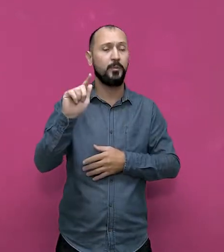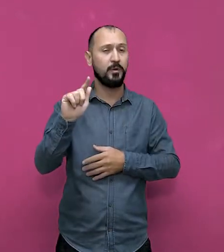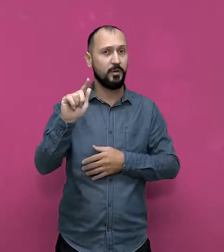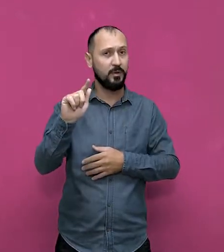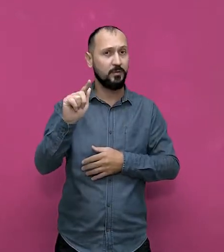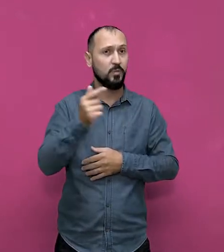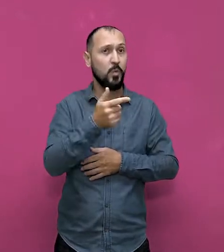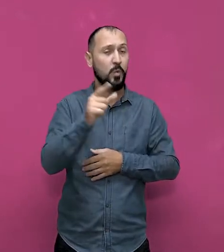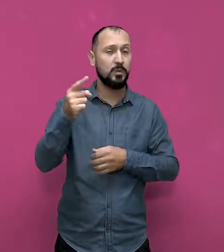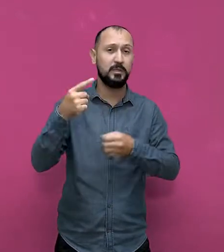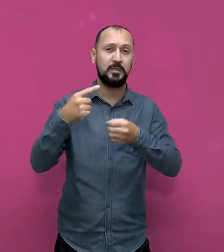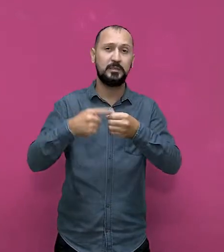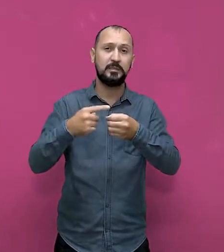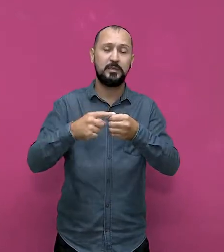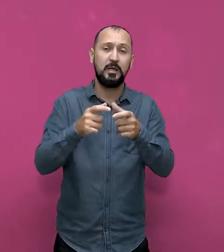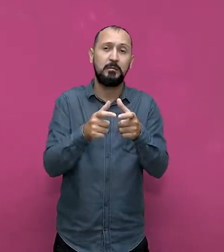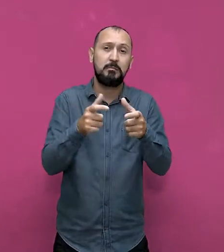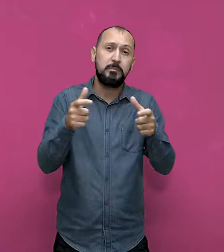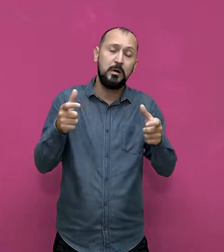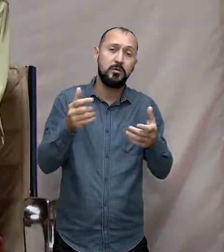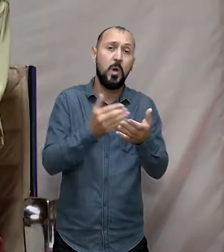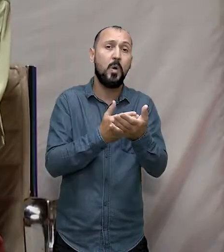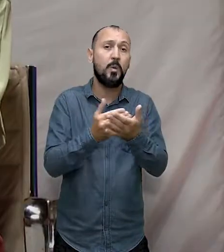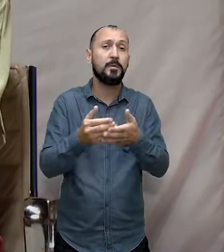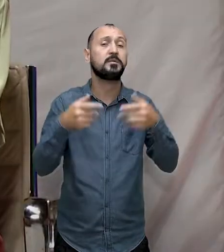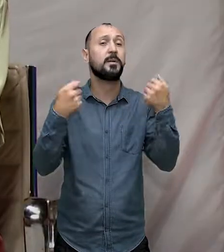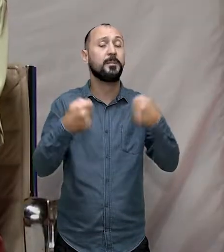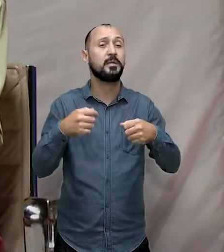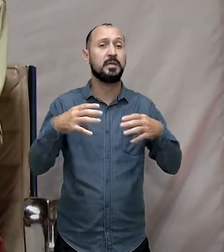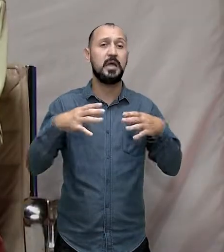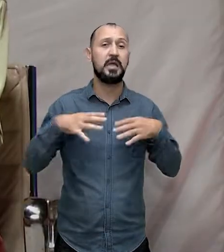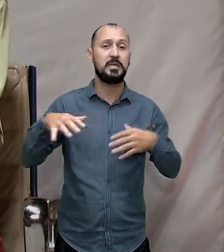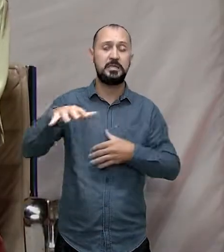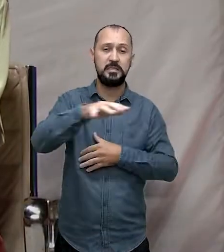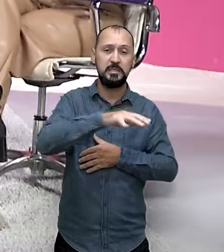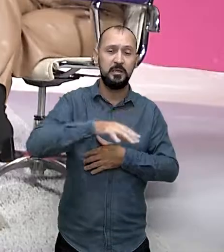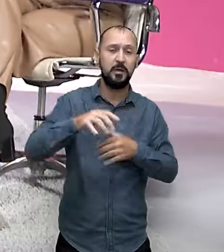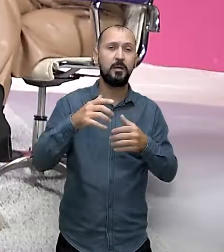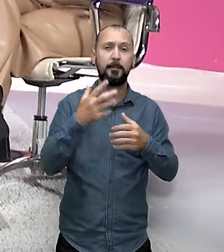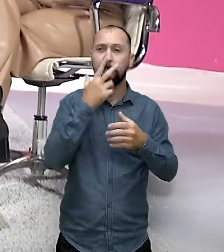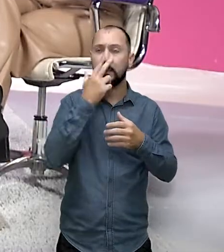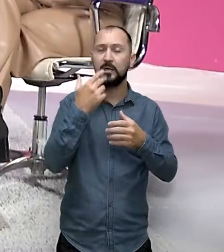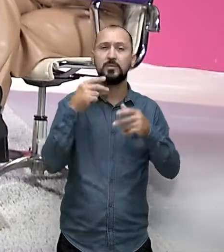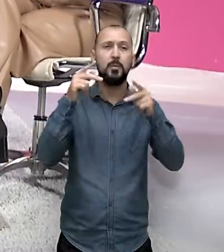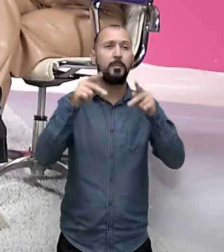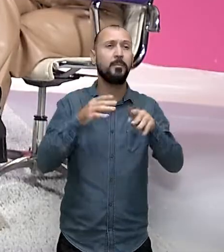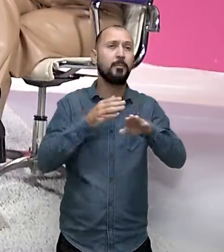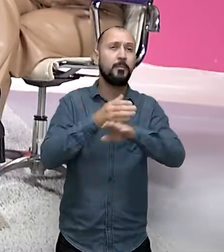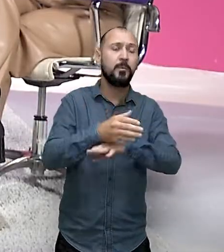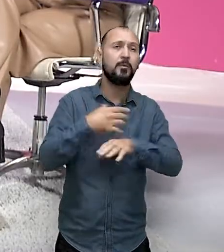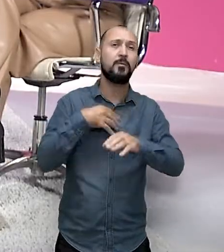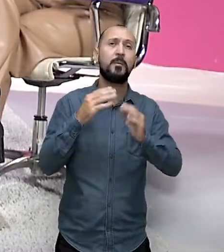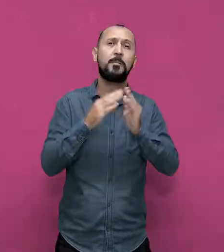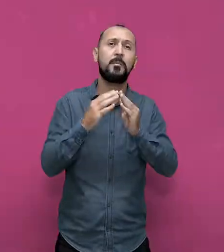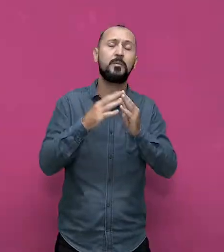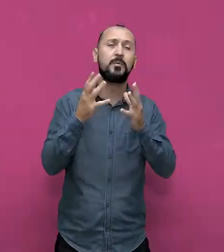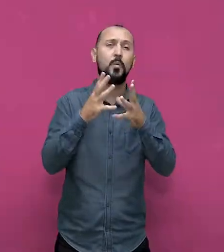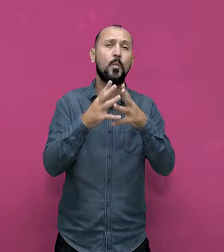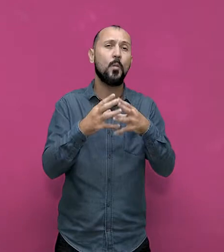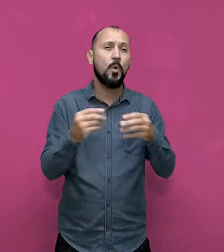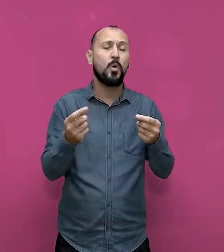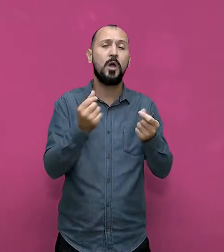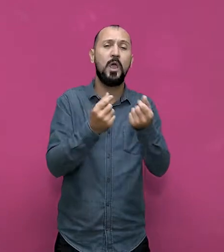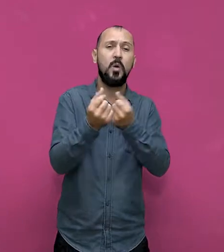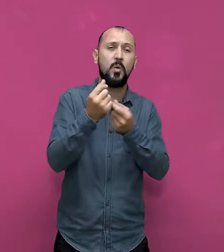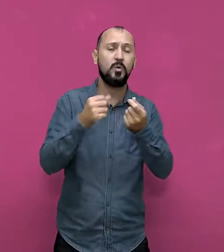Campo Grande, como outras cidades de porte médio, começam a ter na sua área central um esvaziamento de população residente, uma